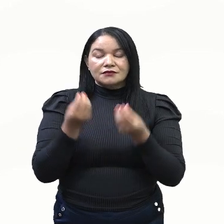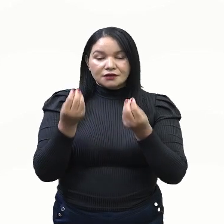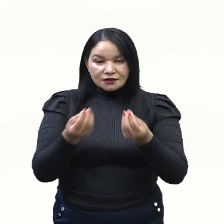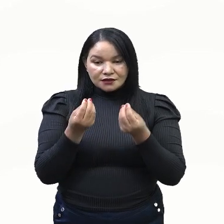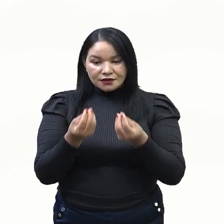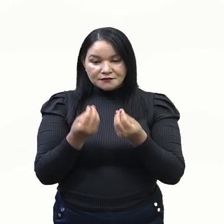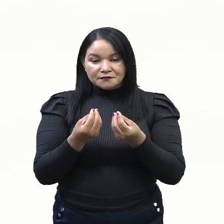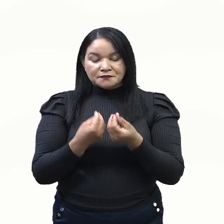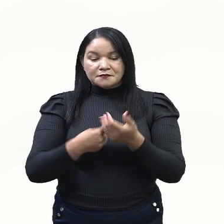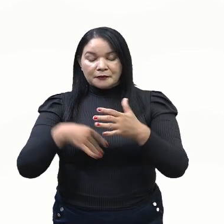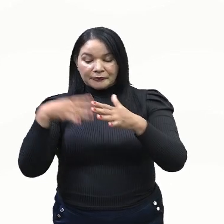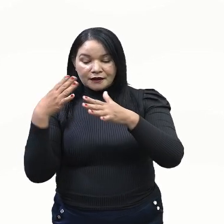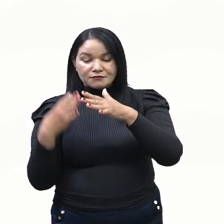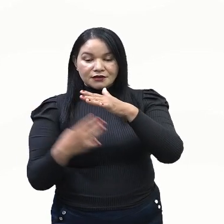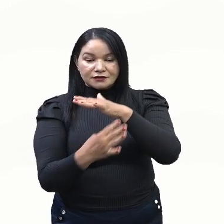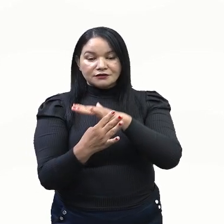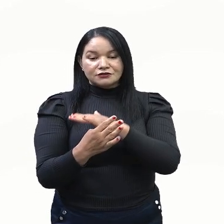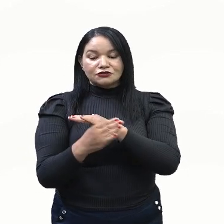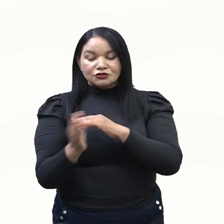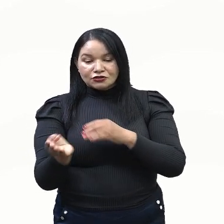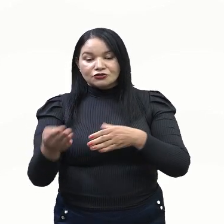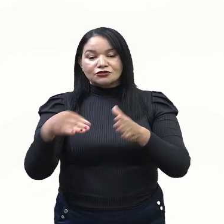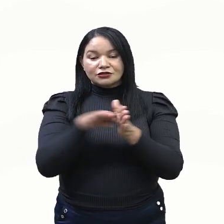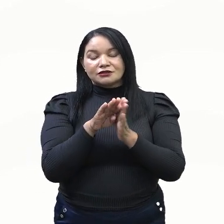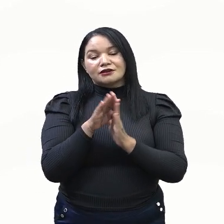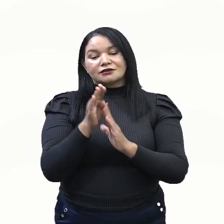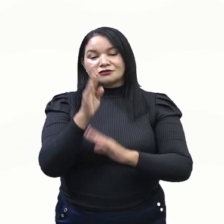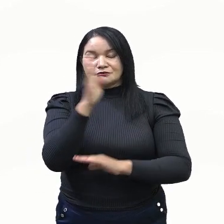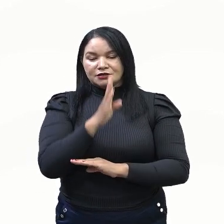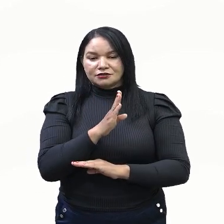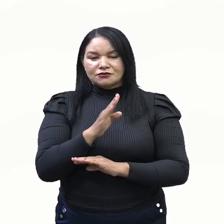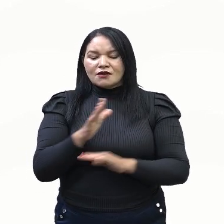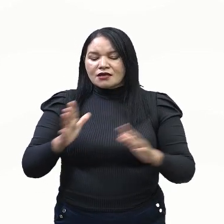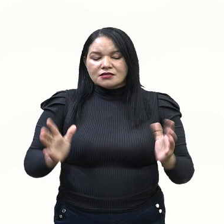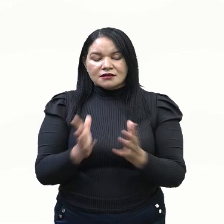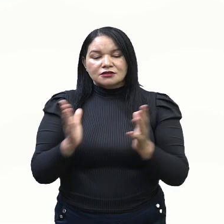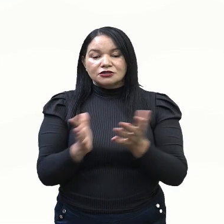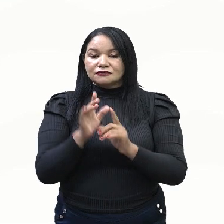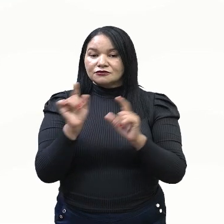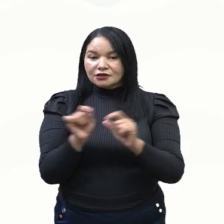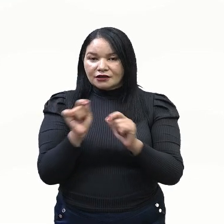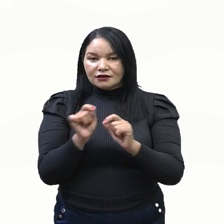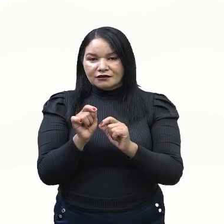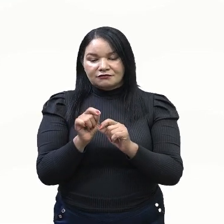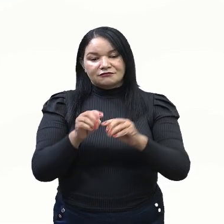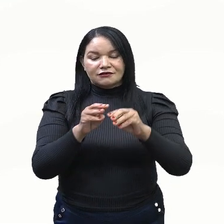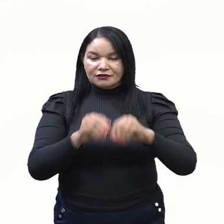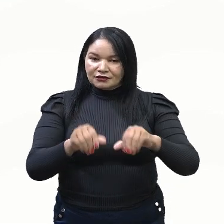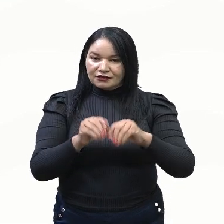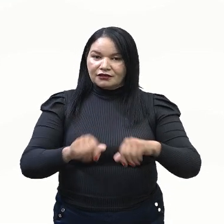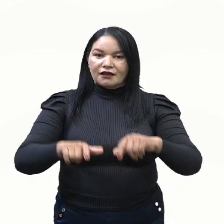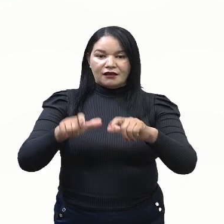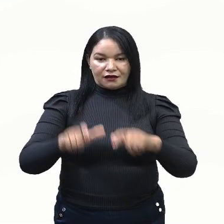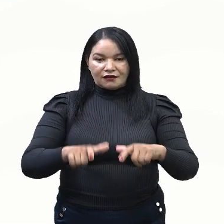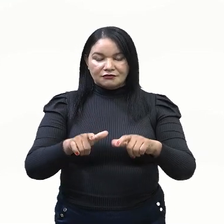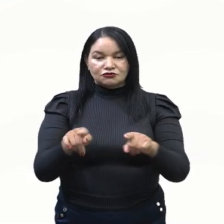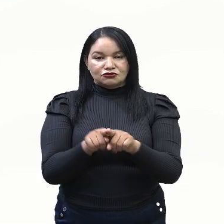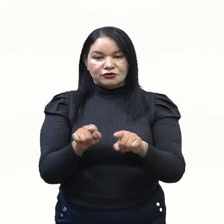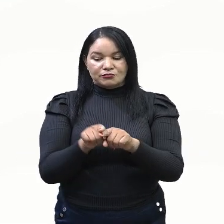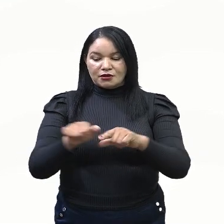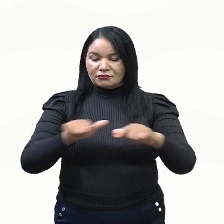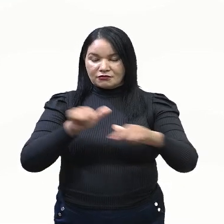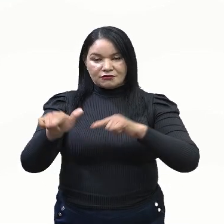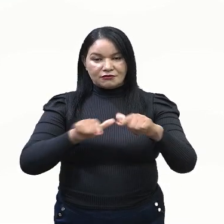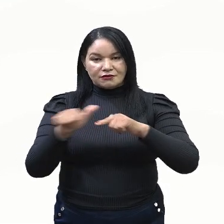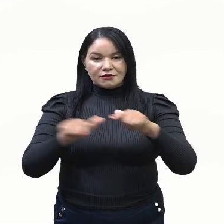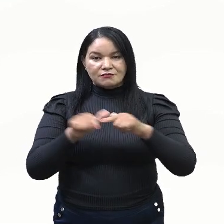imigrantes viessem para o Brasil. Que incentivos seriam esses? Terras, né? E também empregos para